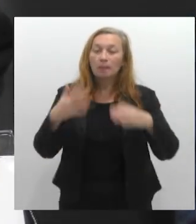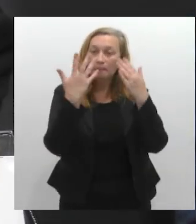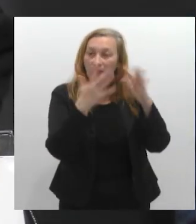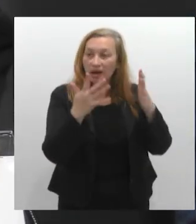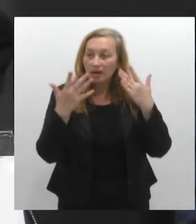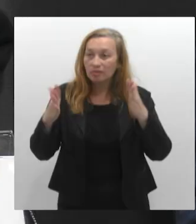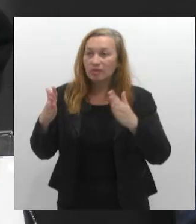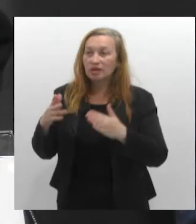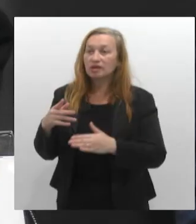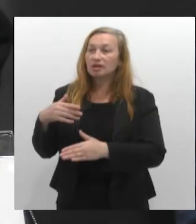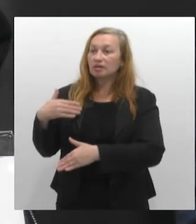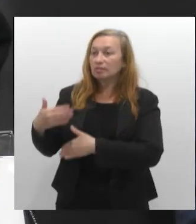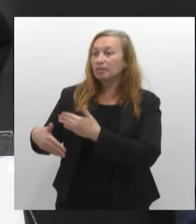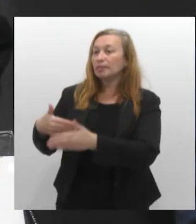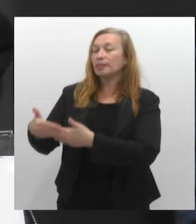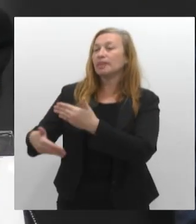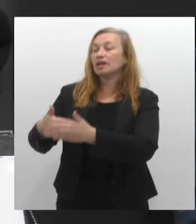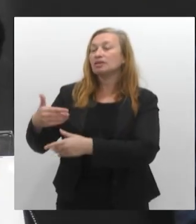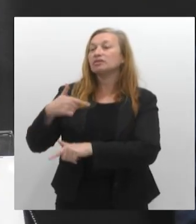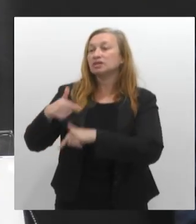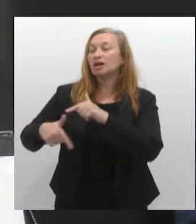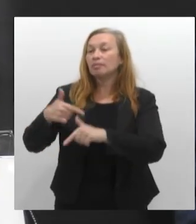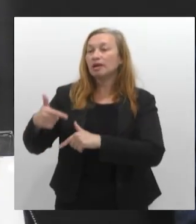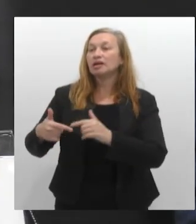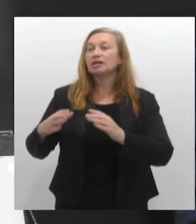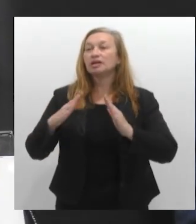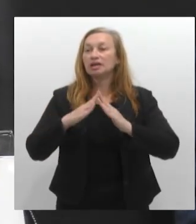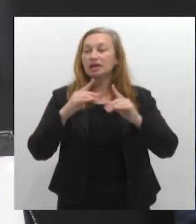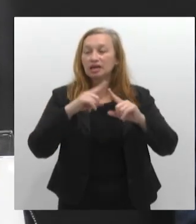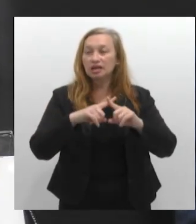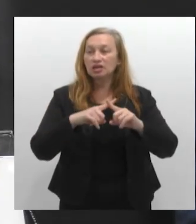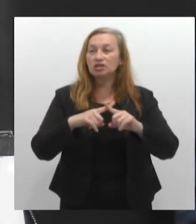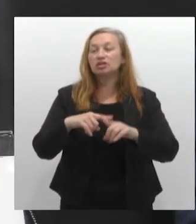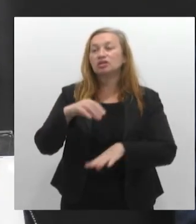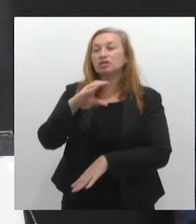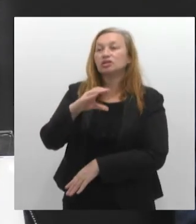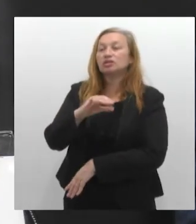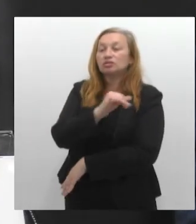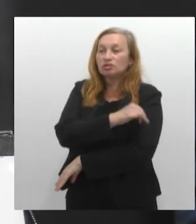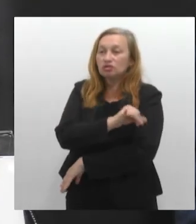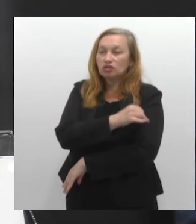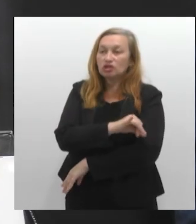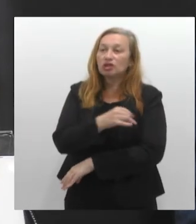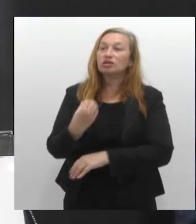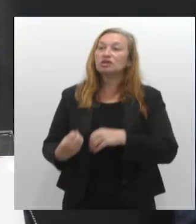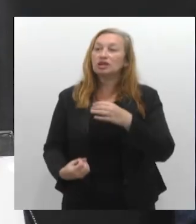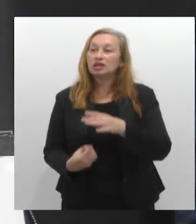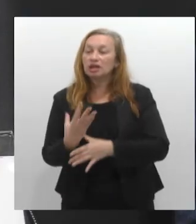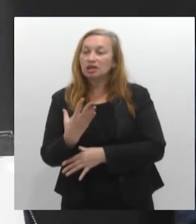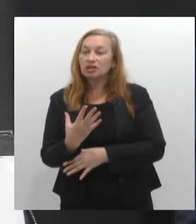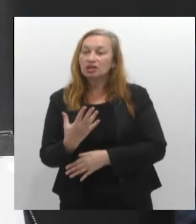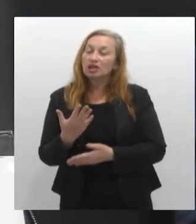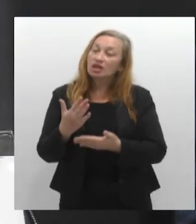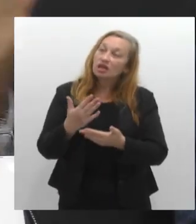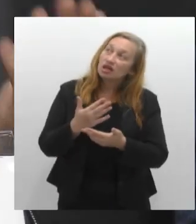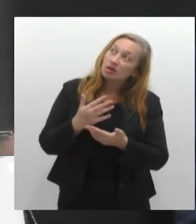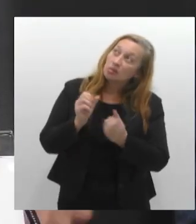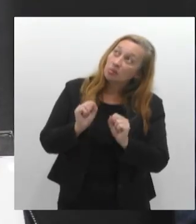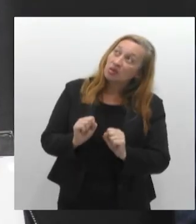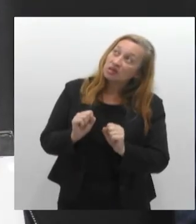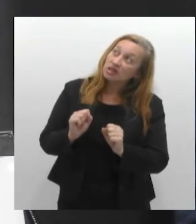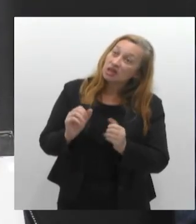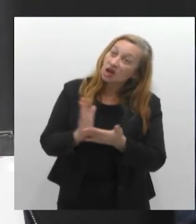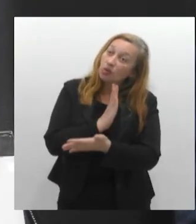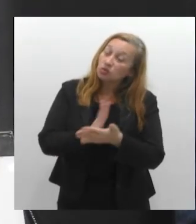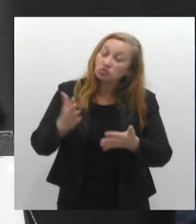pelo legado que a Igreja do Rio de Janeiro está construindo, e que talvez muitos não vão conseguir nem